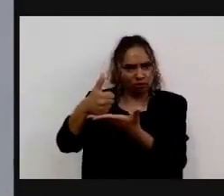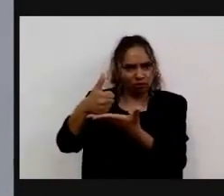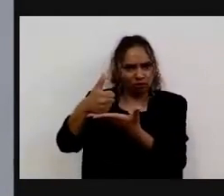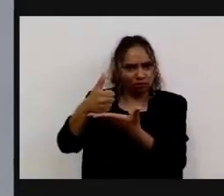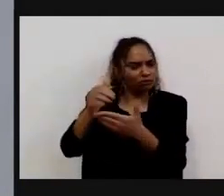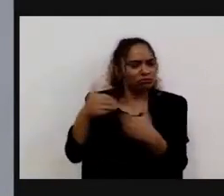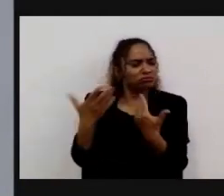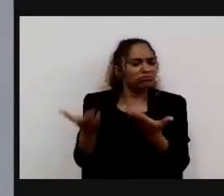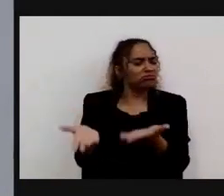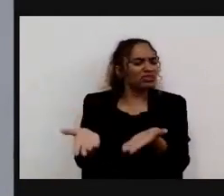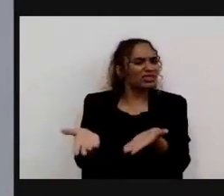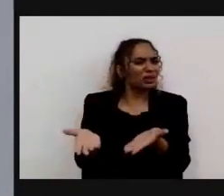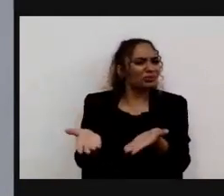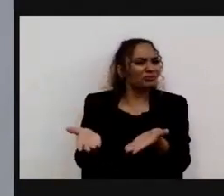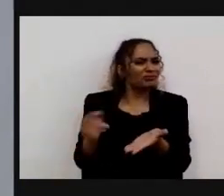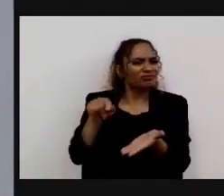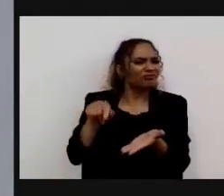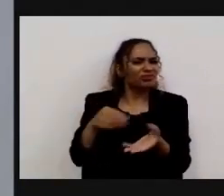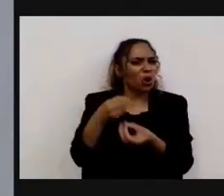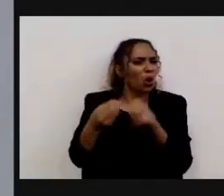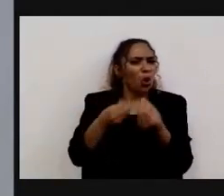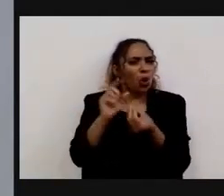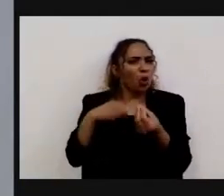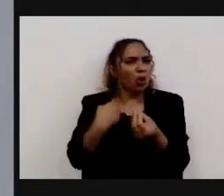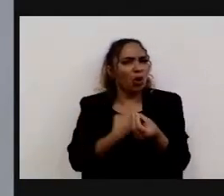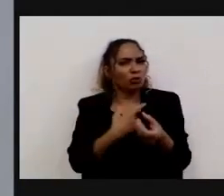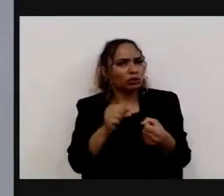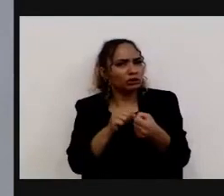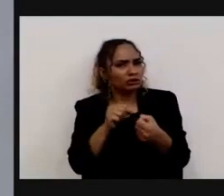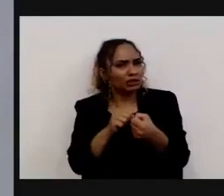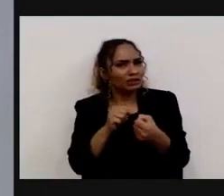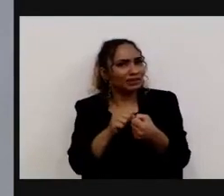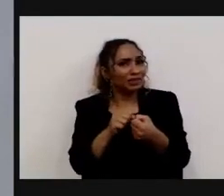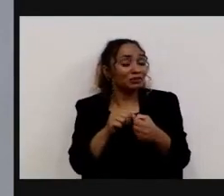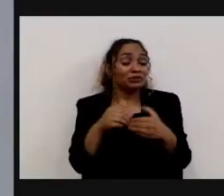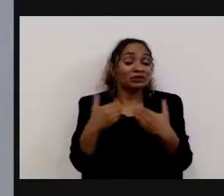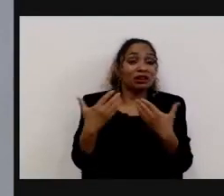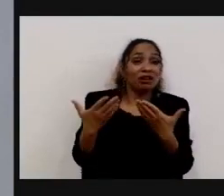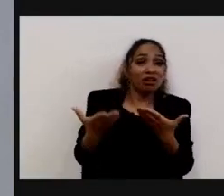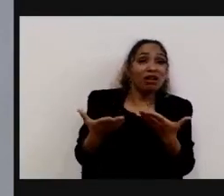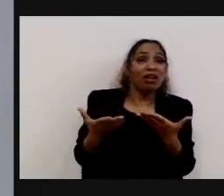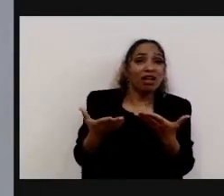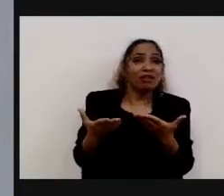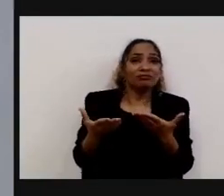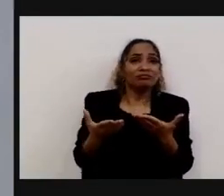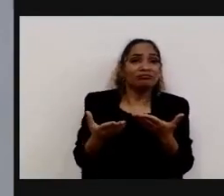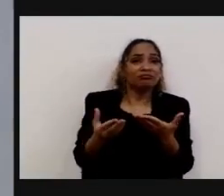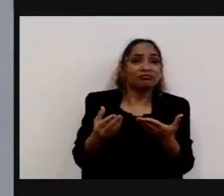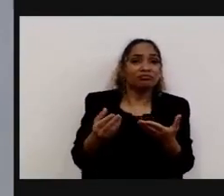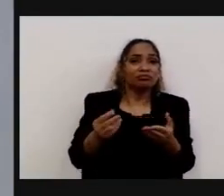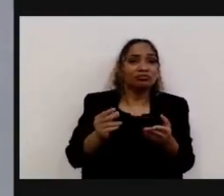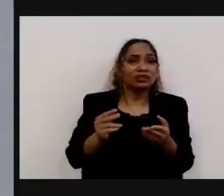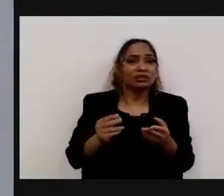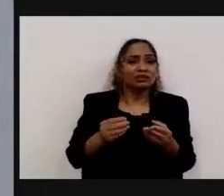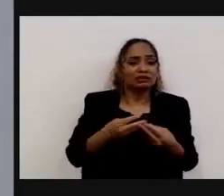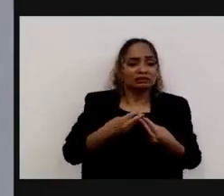isso é a forma que a gente faz isso ela é ela desumana né perfis